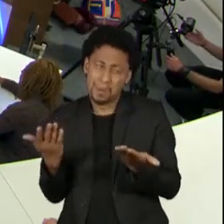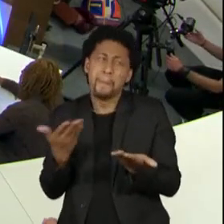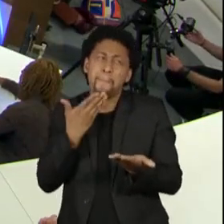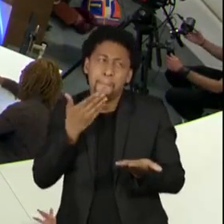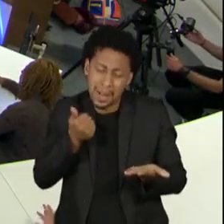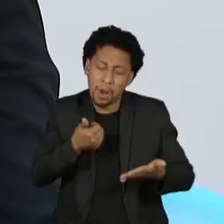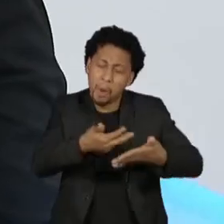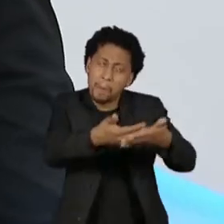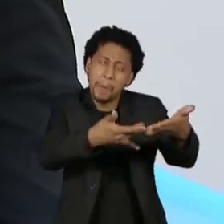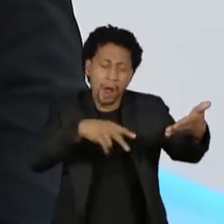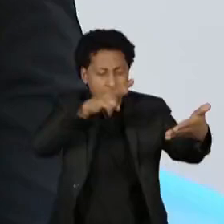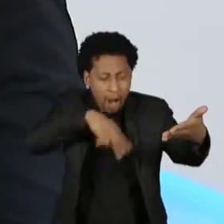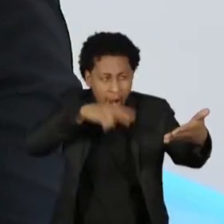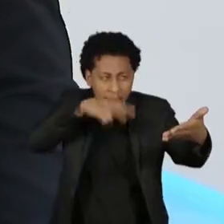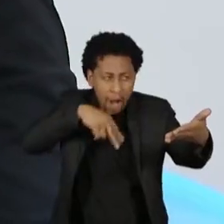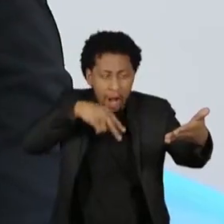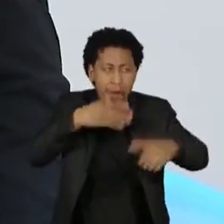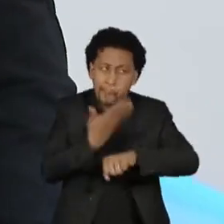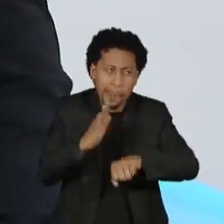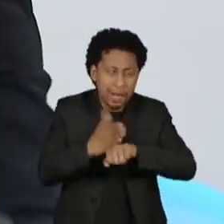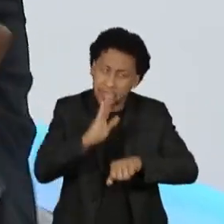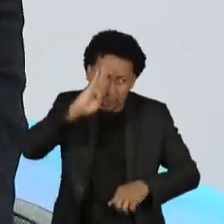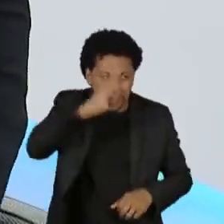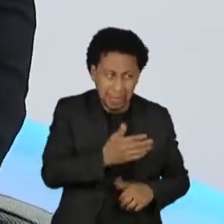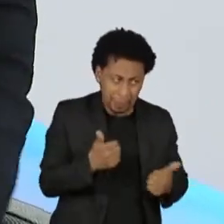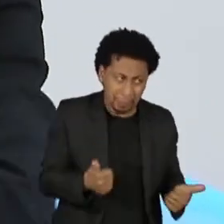botar o bicho para pegar